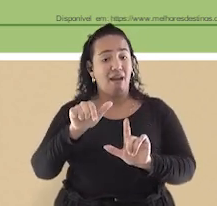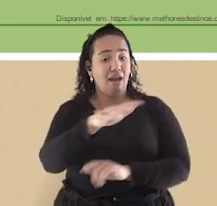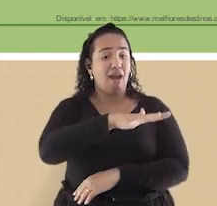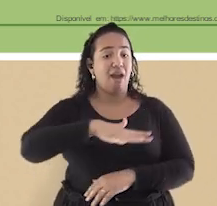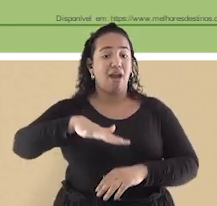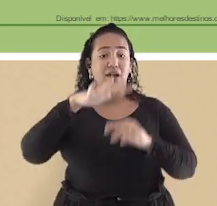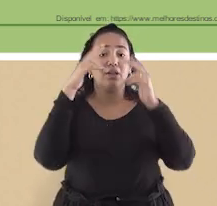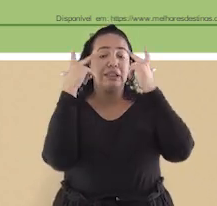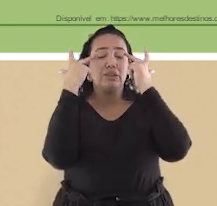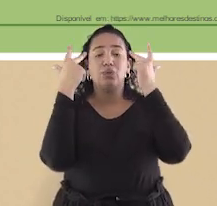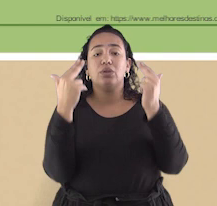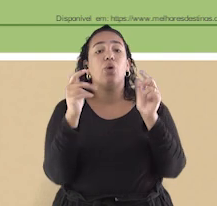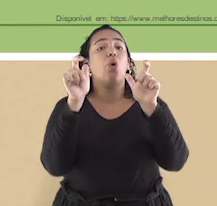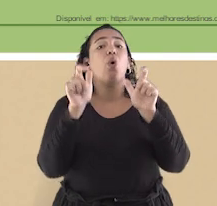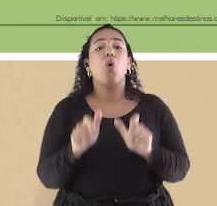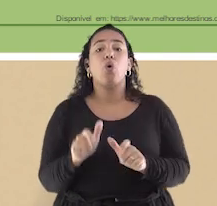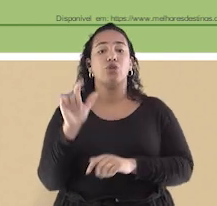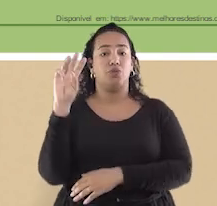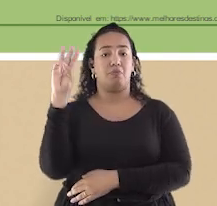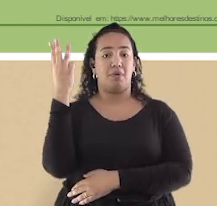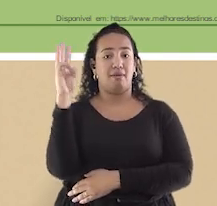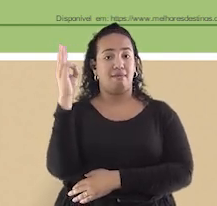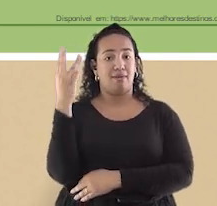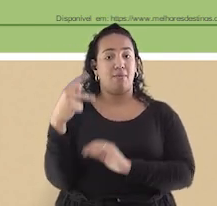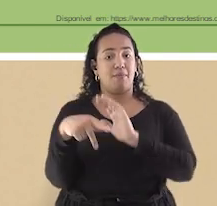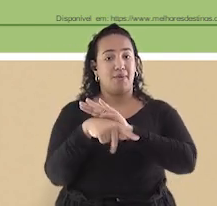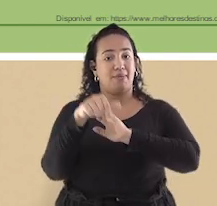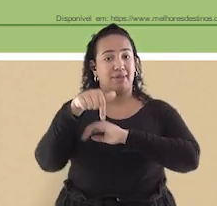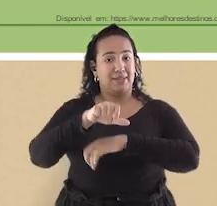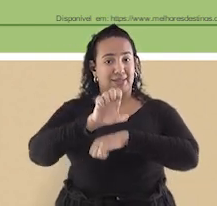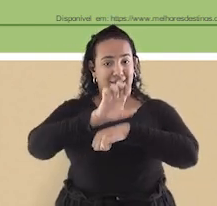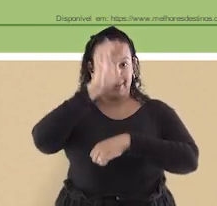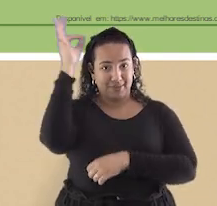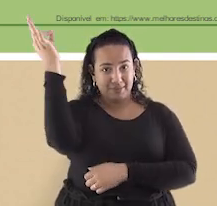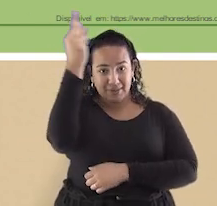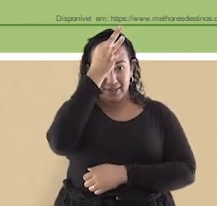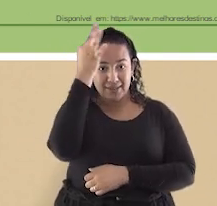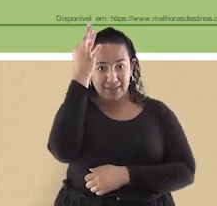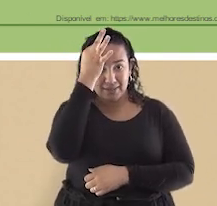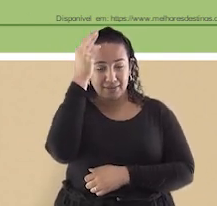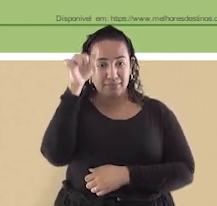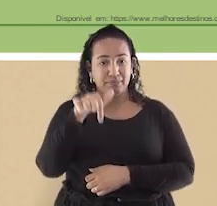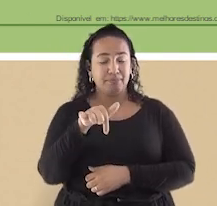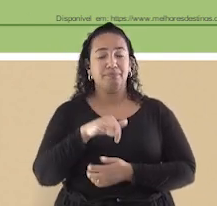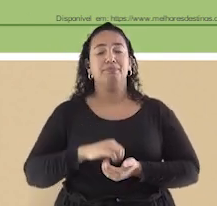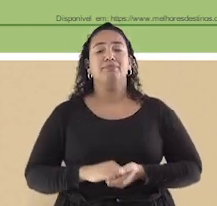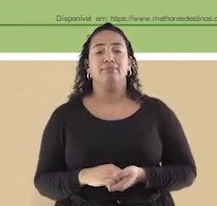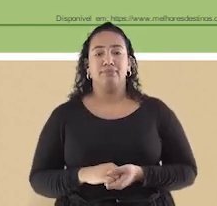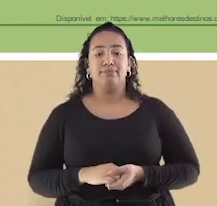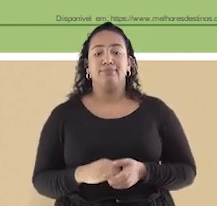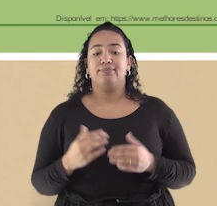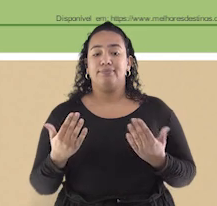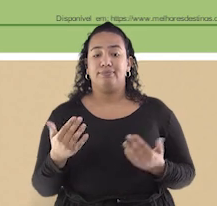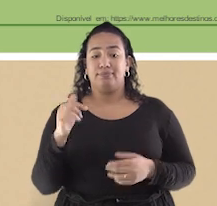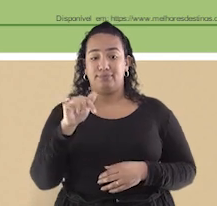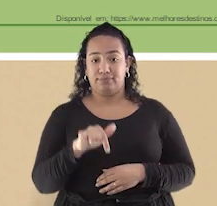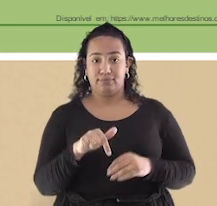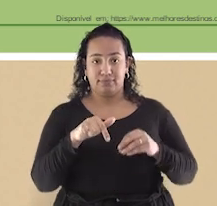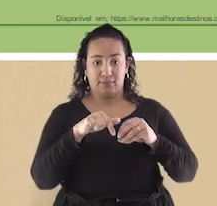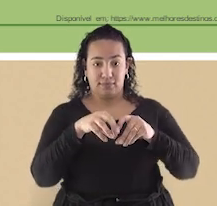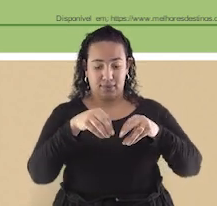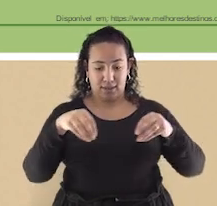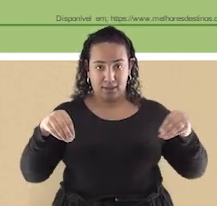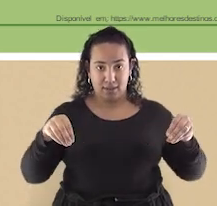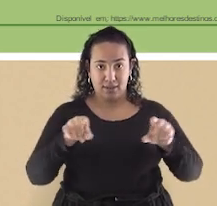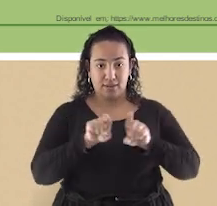um espaço natural que existe no Maranhão, que é um estado do Brasil. Essa formação de dunas de areia e pequenos